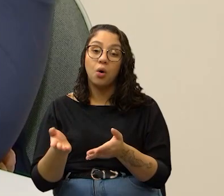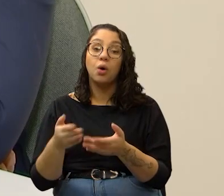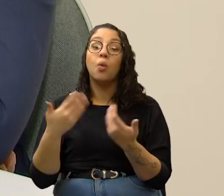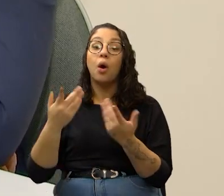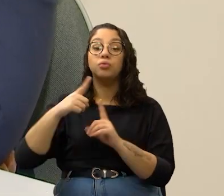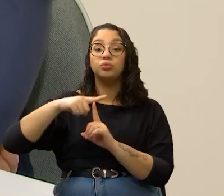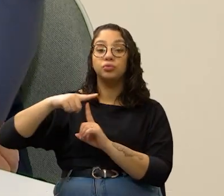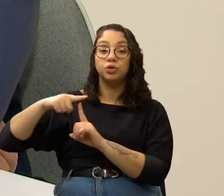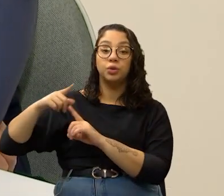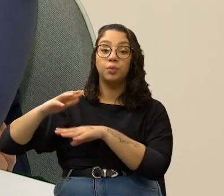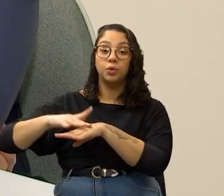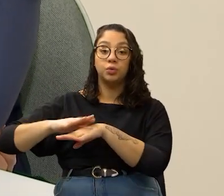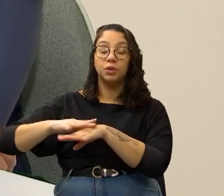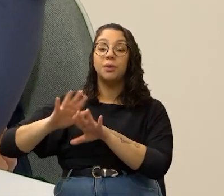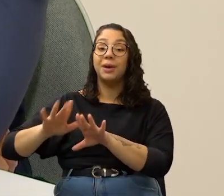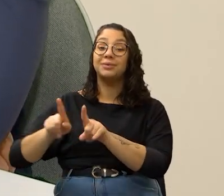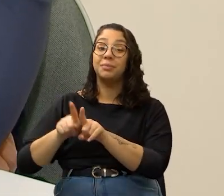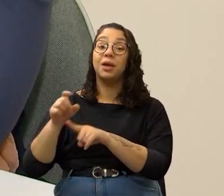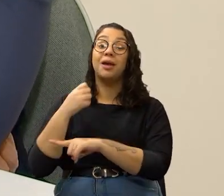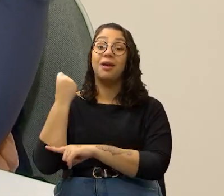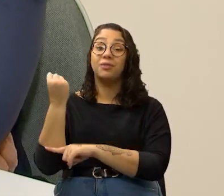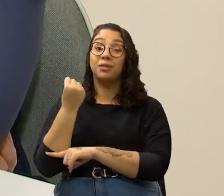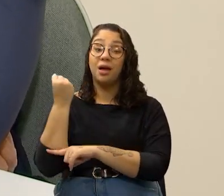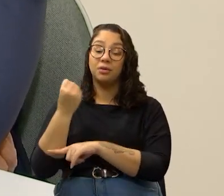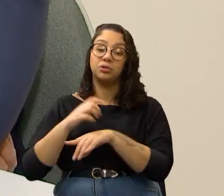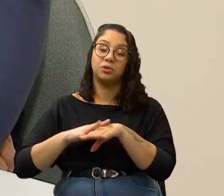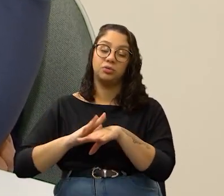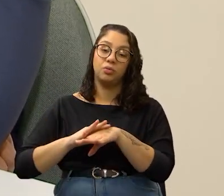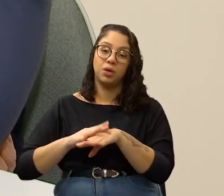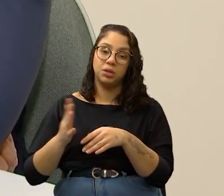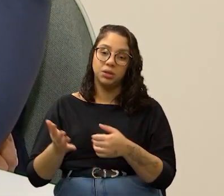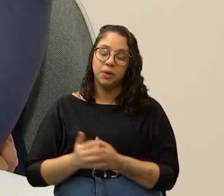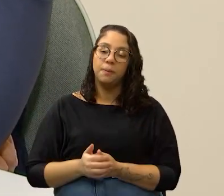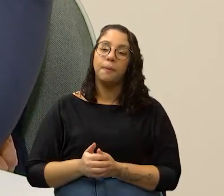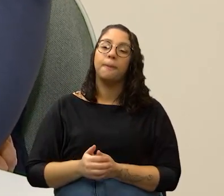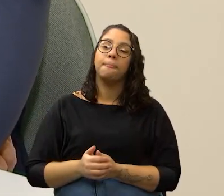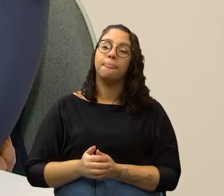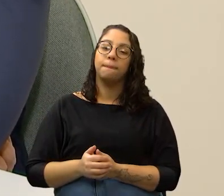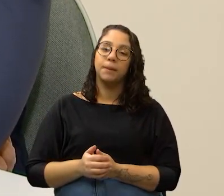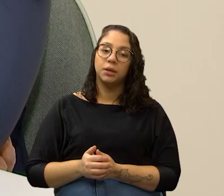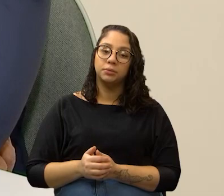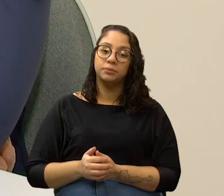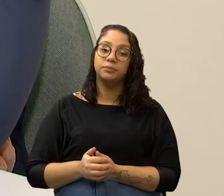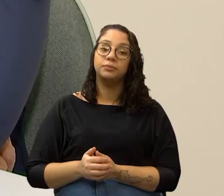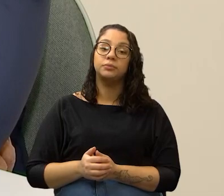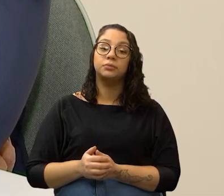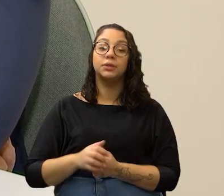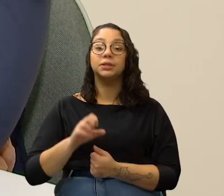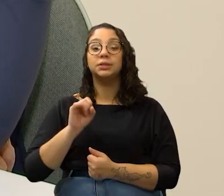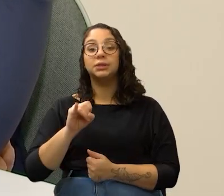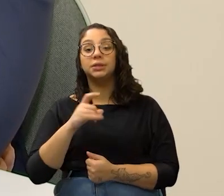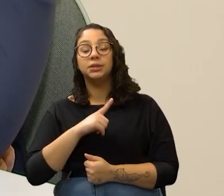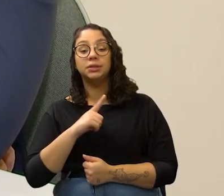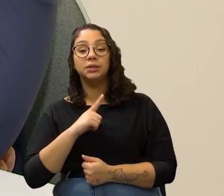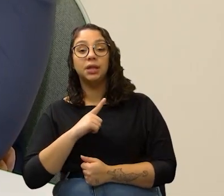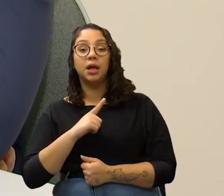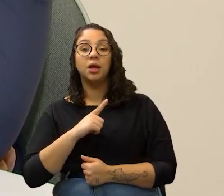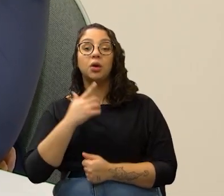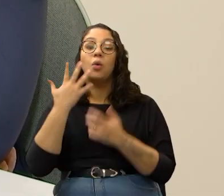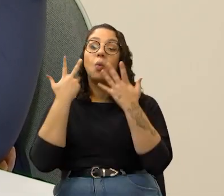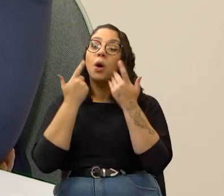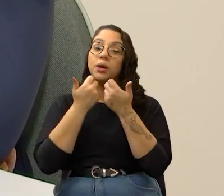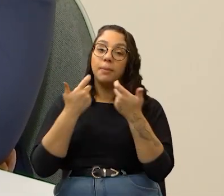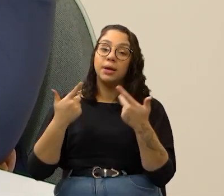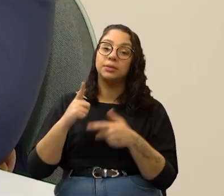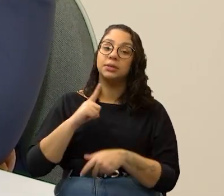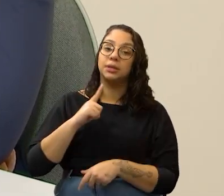doença, do tipo de doença e da severidade da doença, né? Então, se eu tenho, por exemplo, um